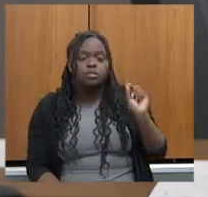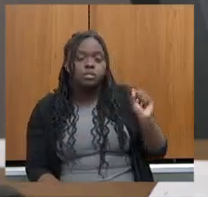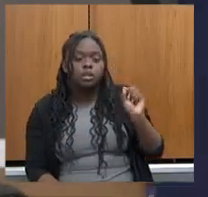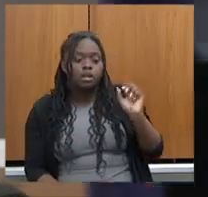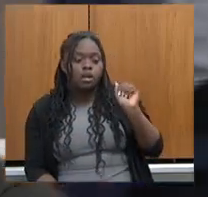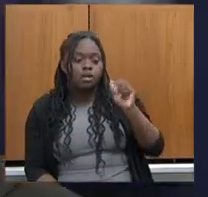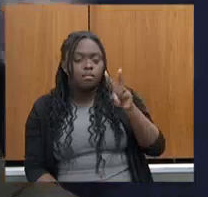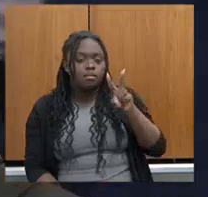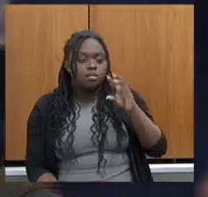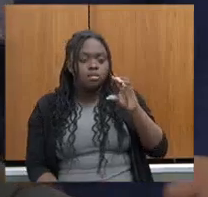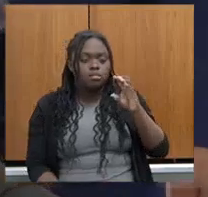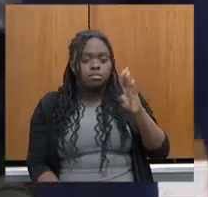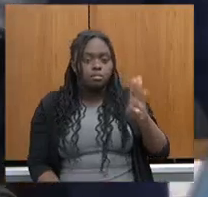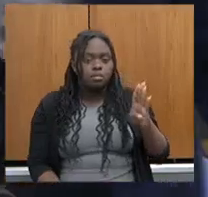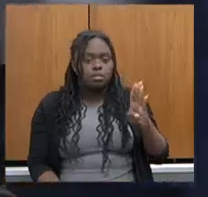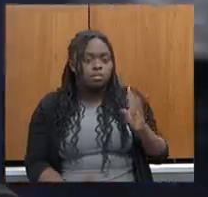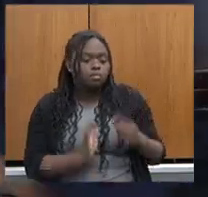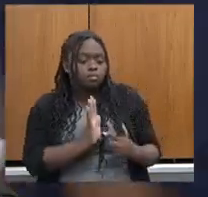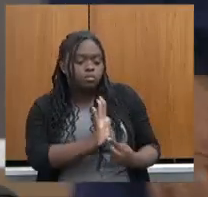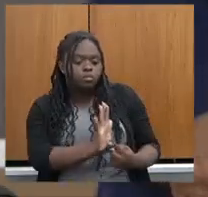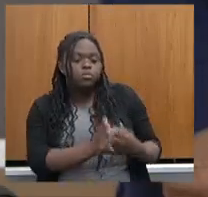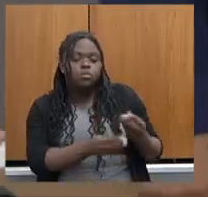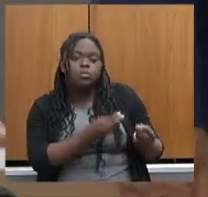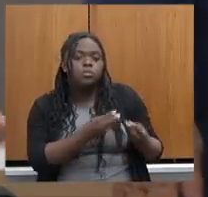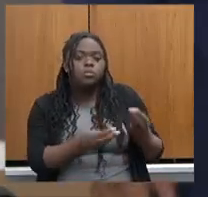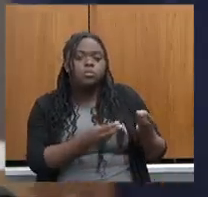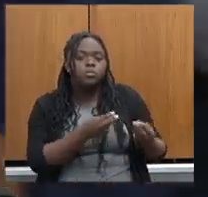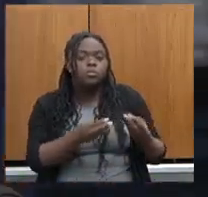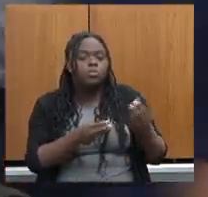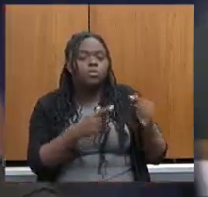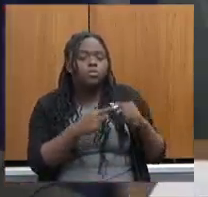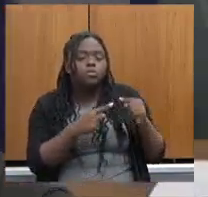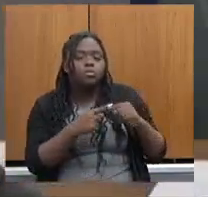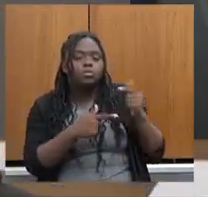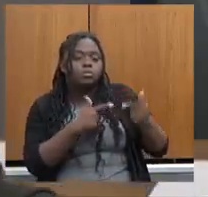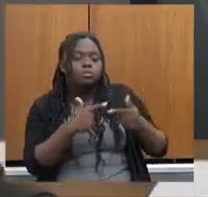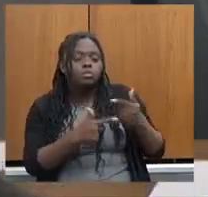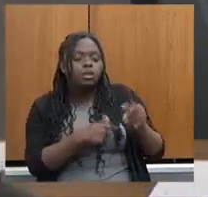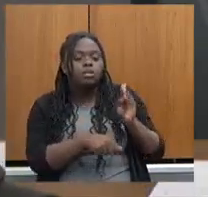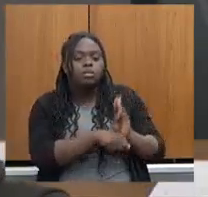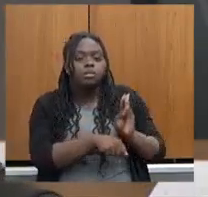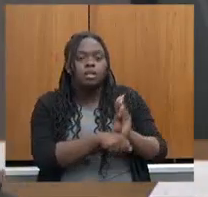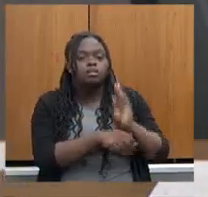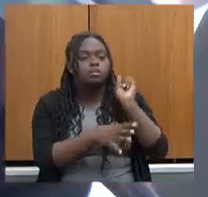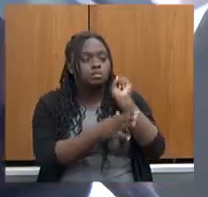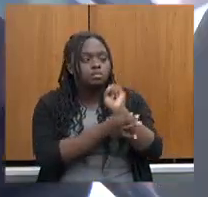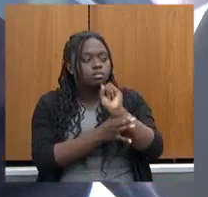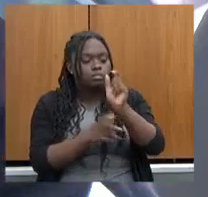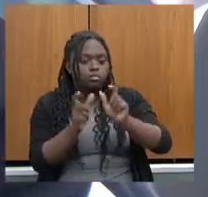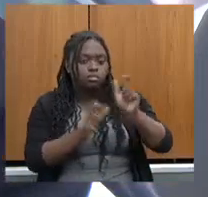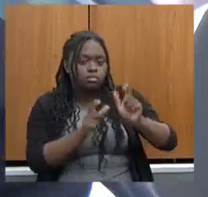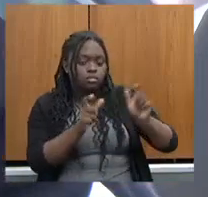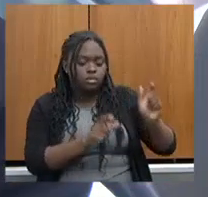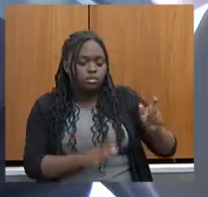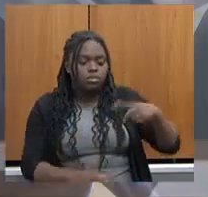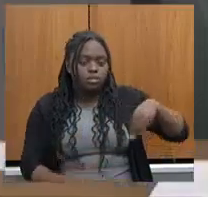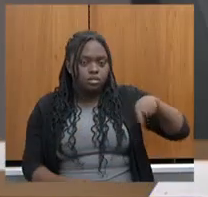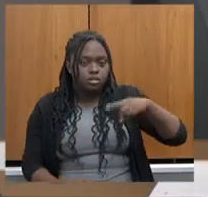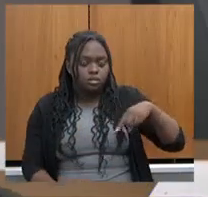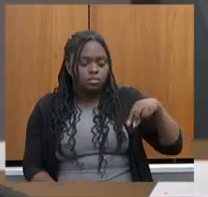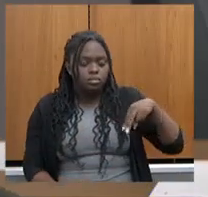avcb o que mostra as condições de cuidado e de segurança para as pessoas que ele circulam